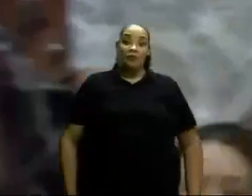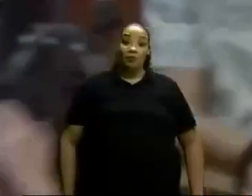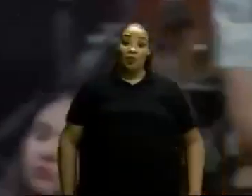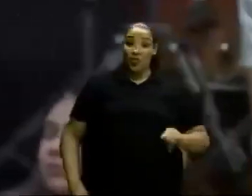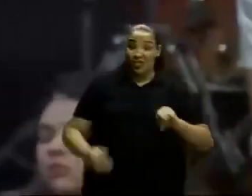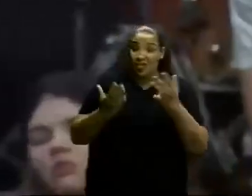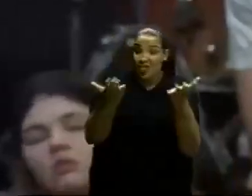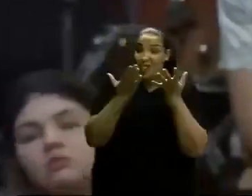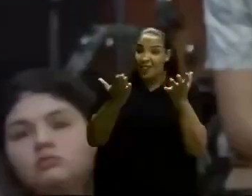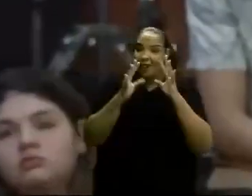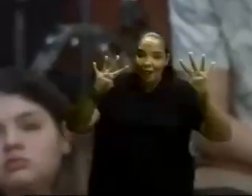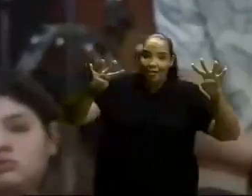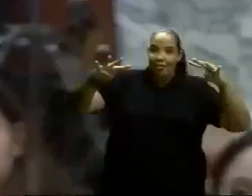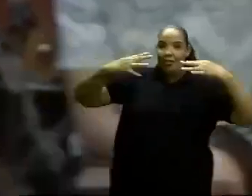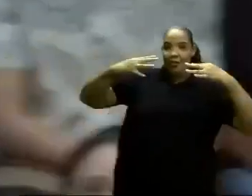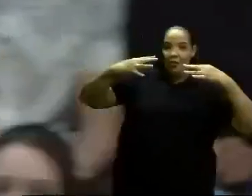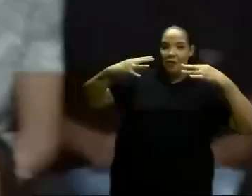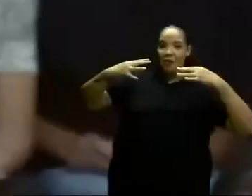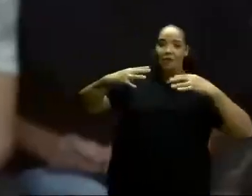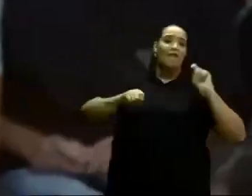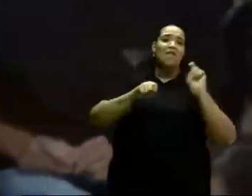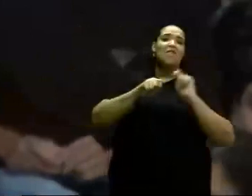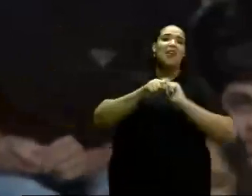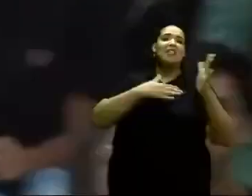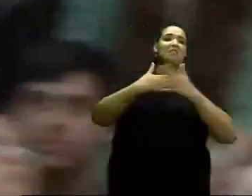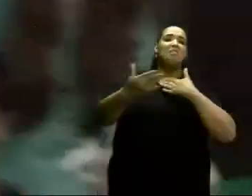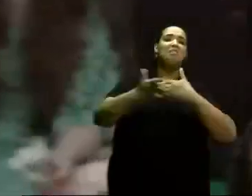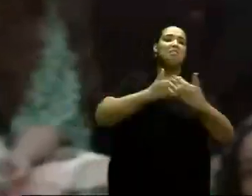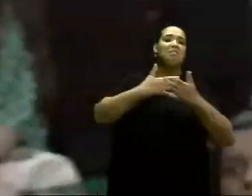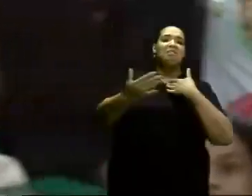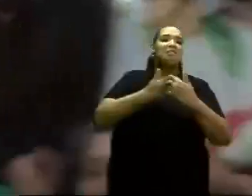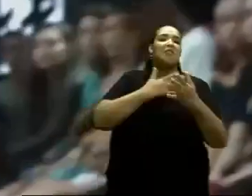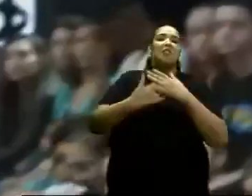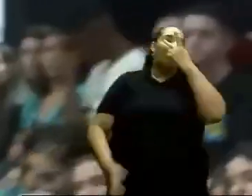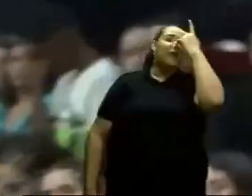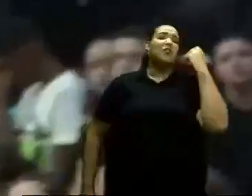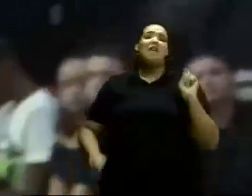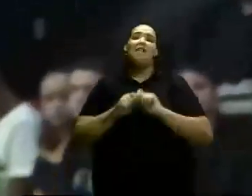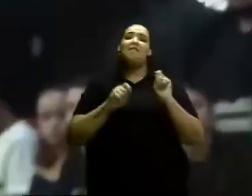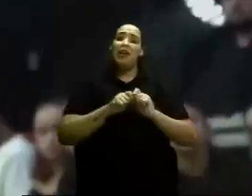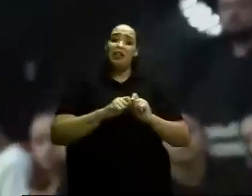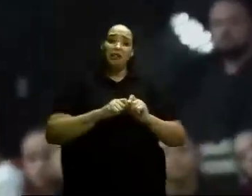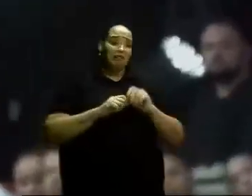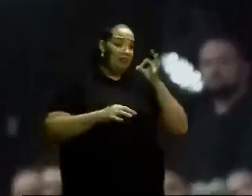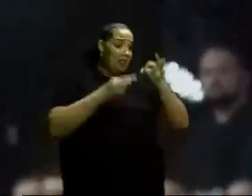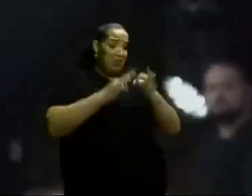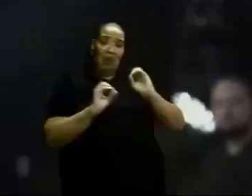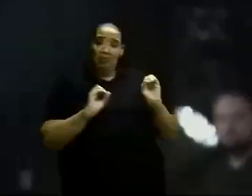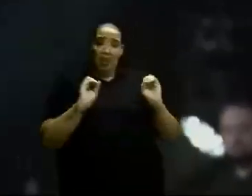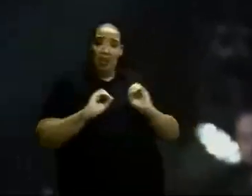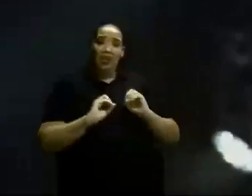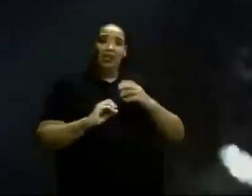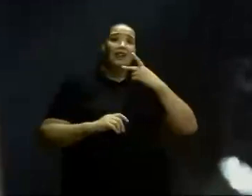Se você quer atenção, faça o que qualquer pessoa faria. E você não vai ser julgado por isso não.